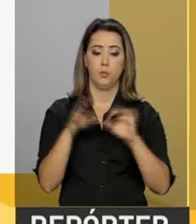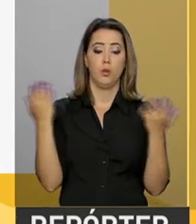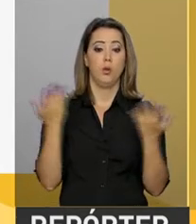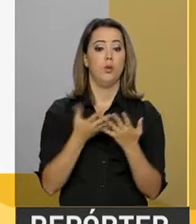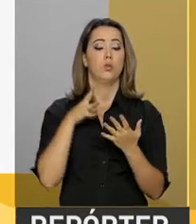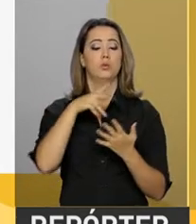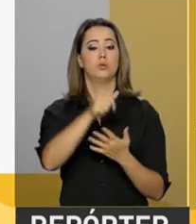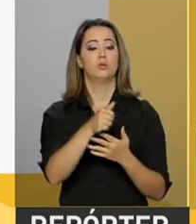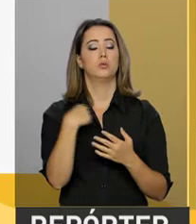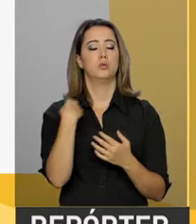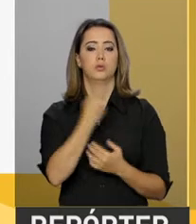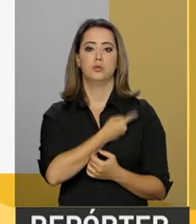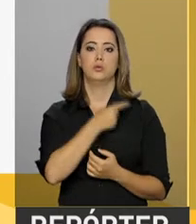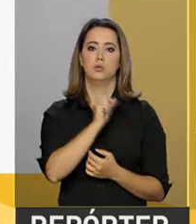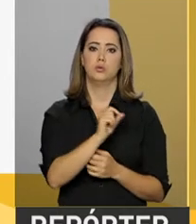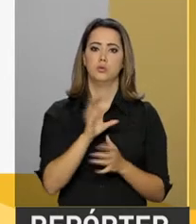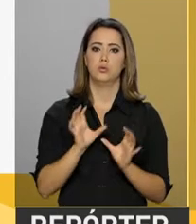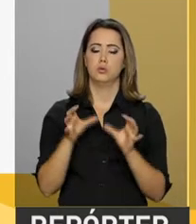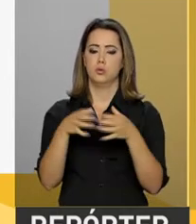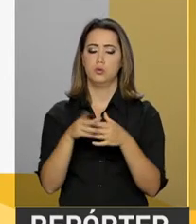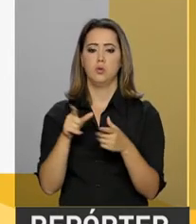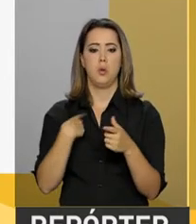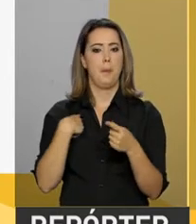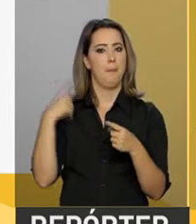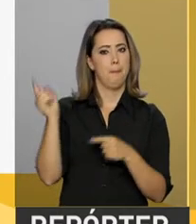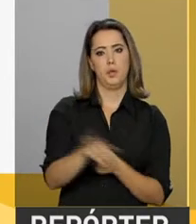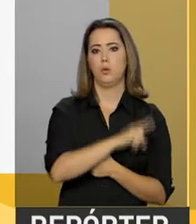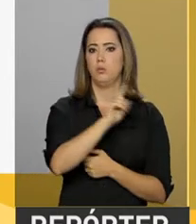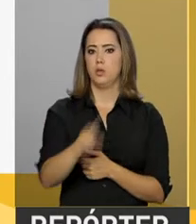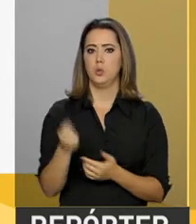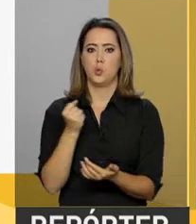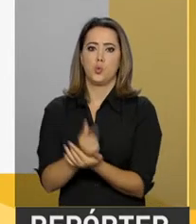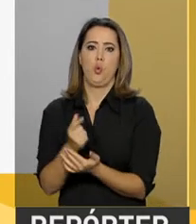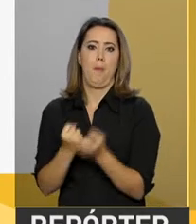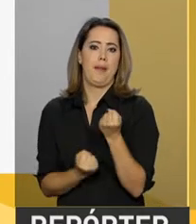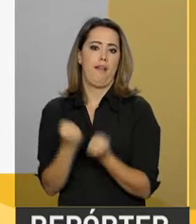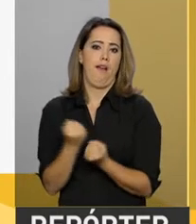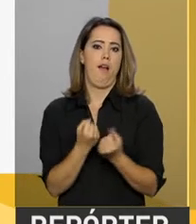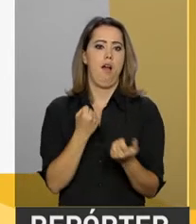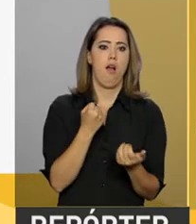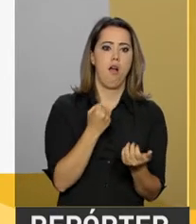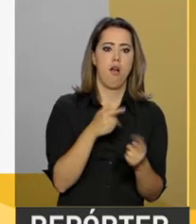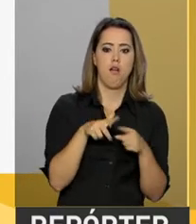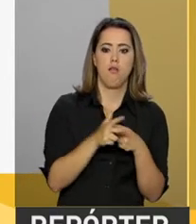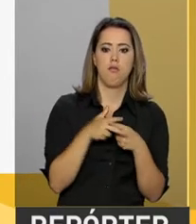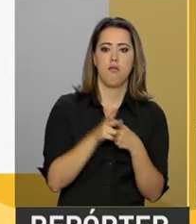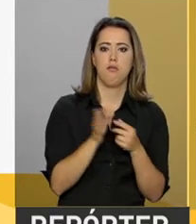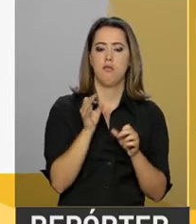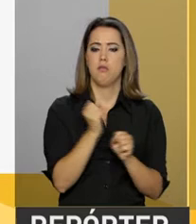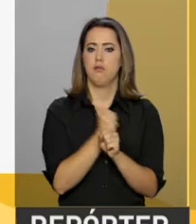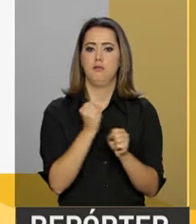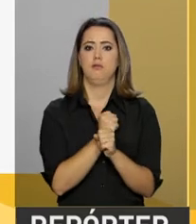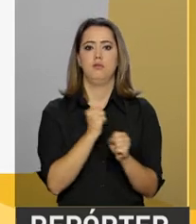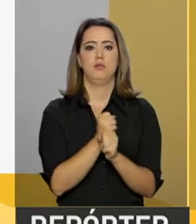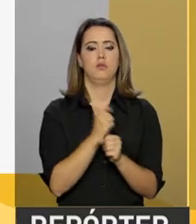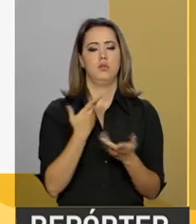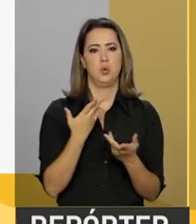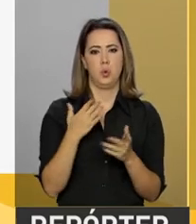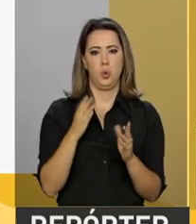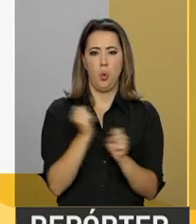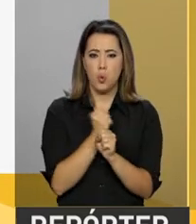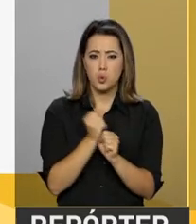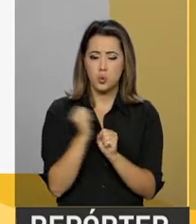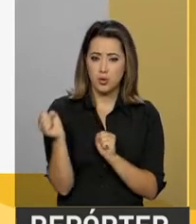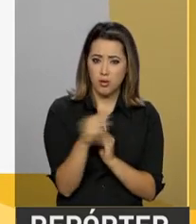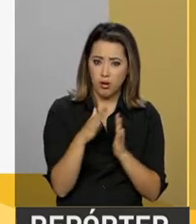todos os órgãos estão proibidos de adquirir veículos de fazer reformas de construir novos